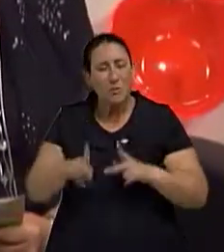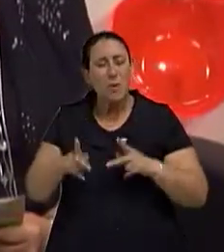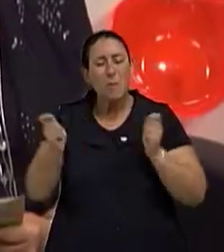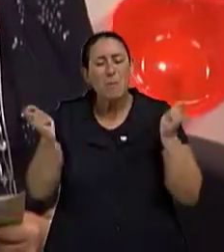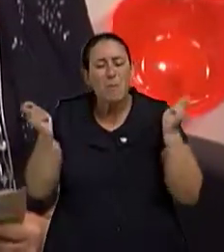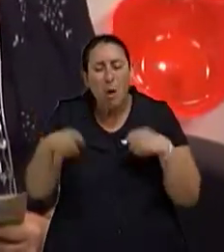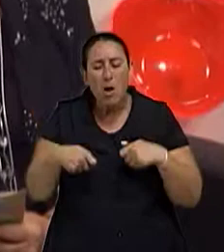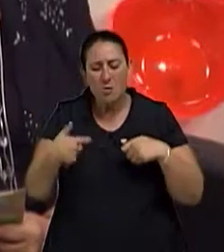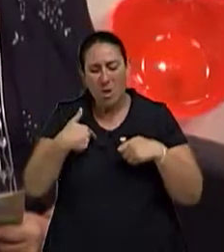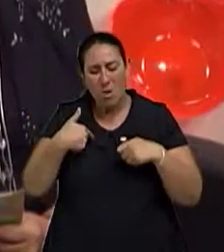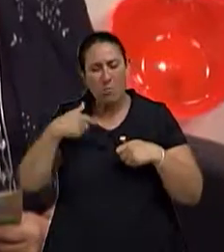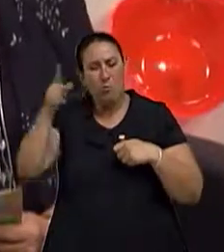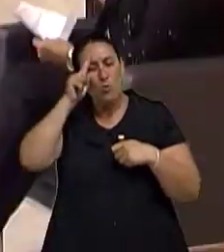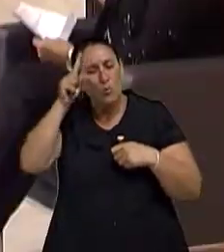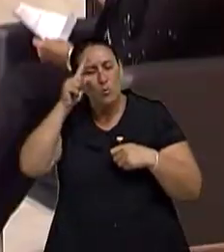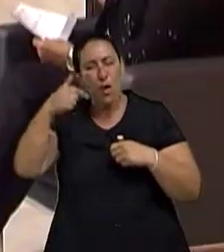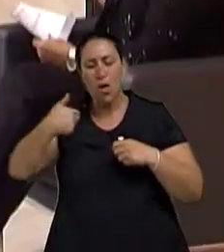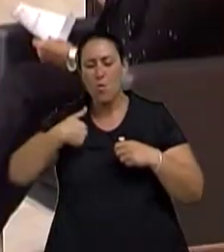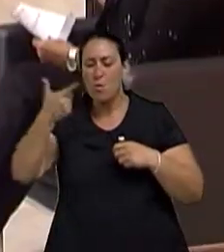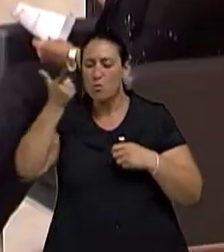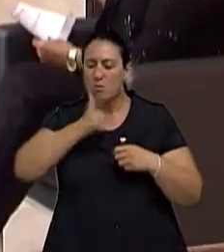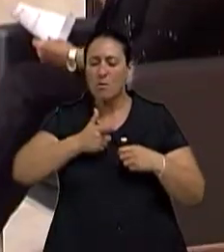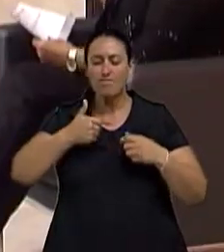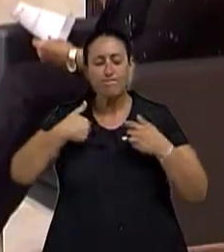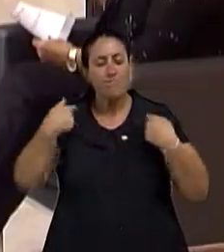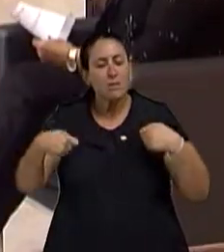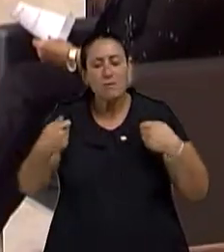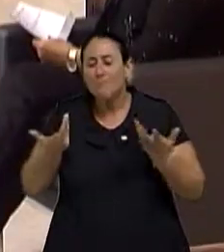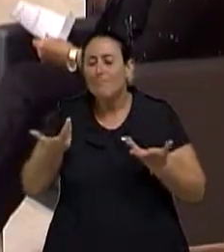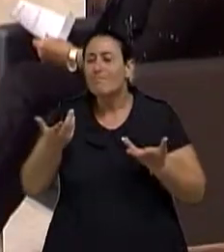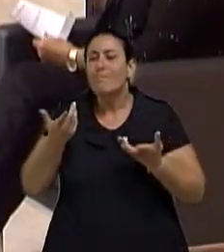esse equilíbrio, né? A importância de ter uma atividade